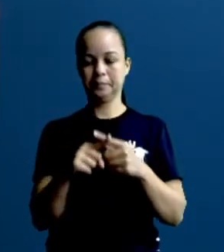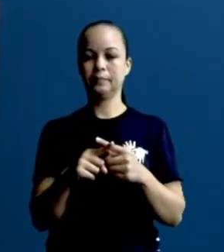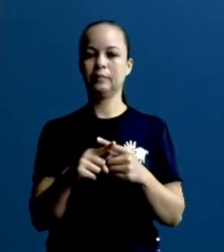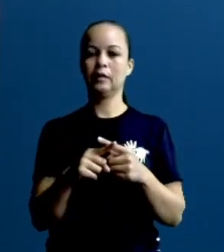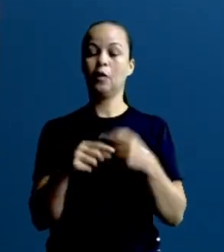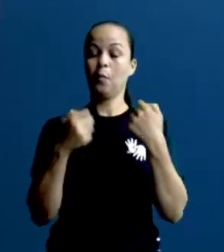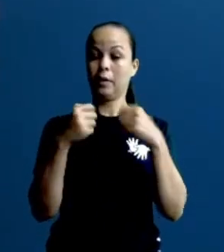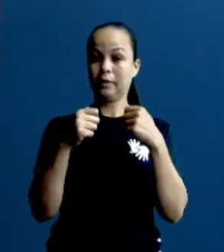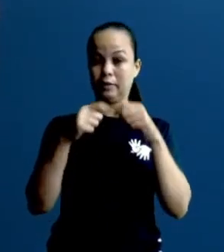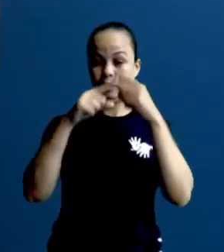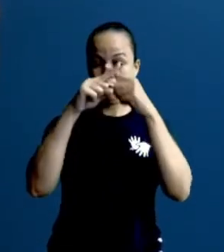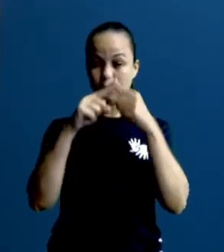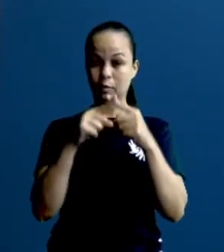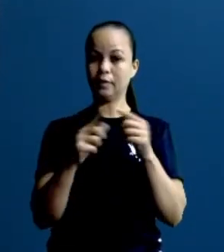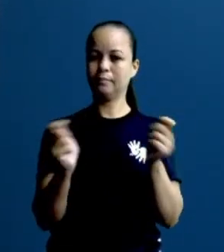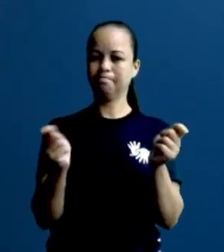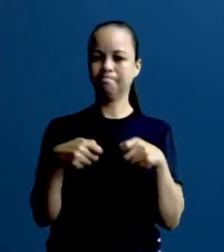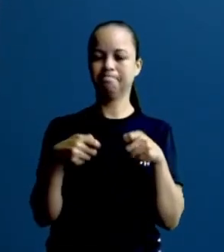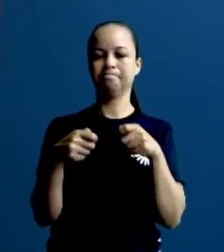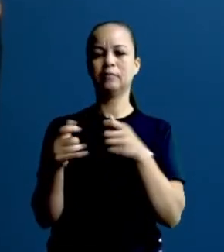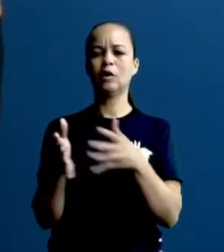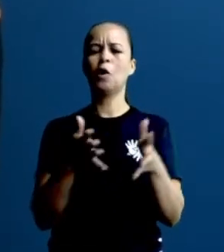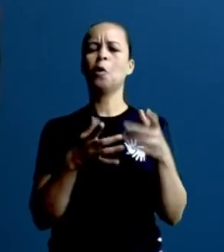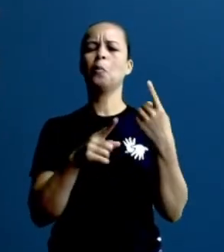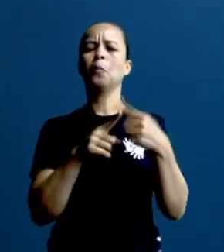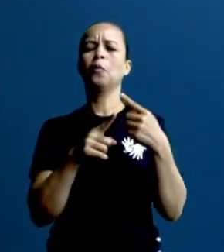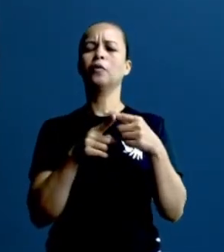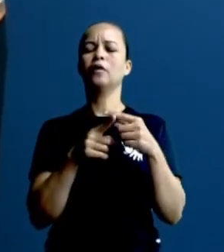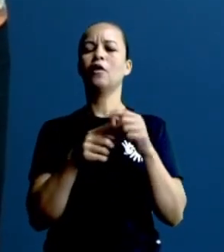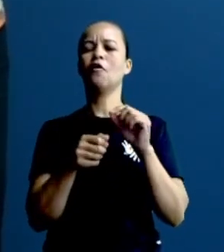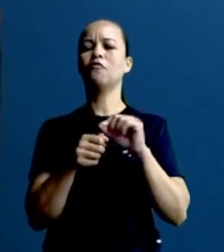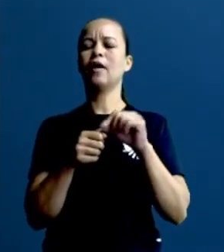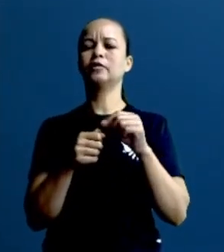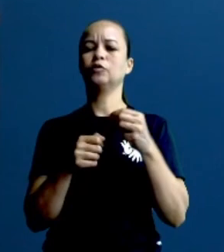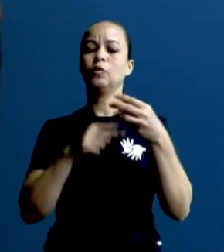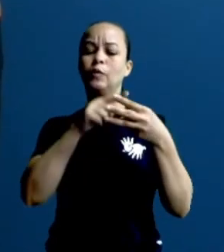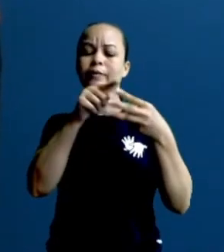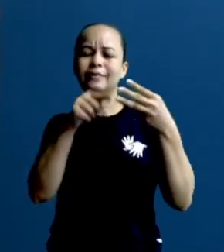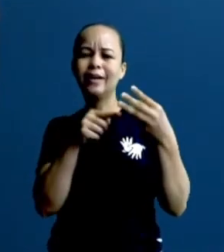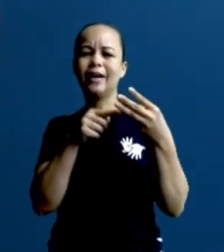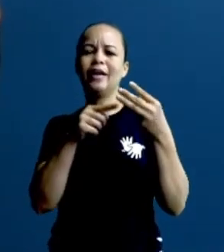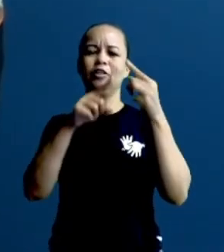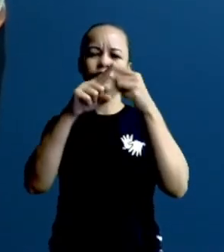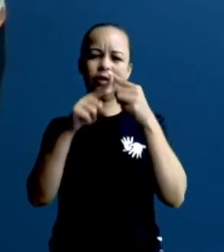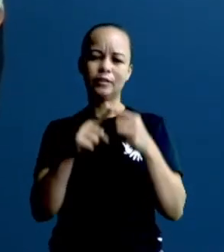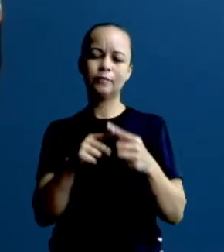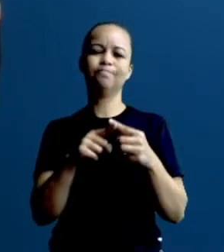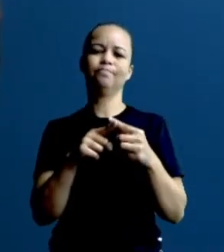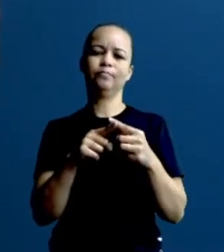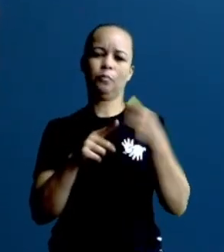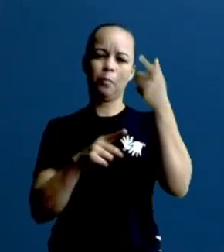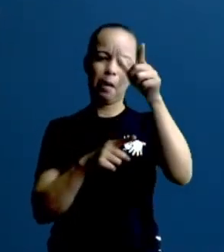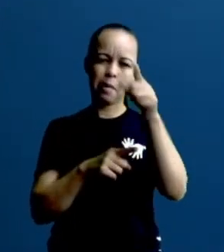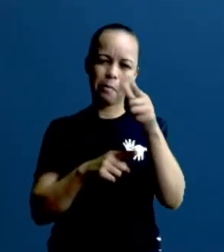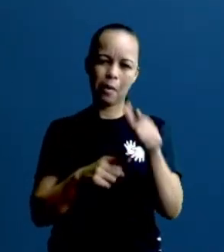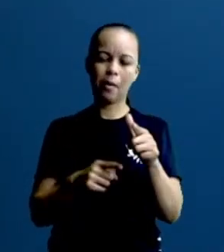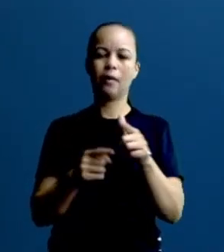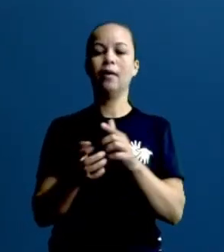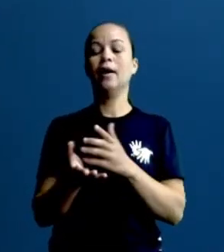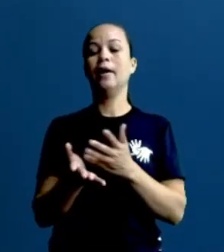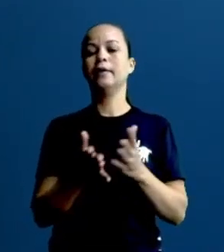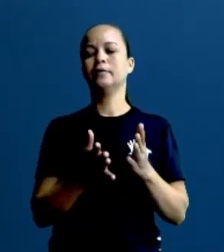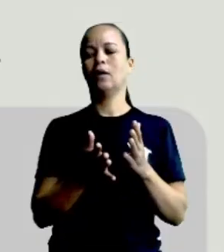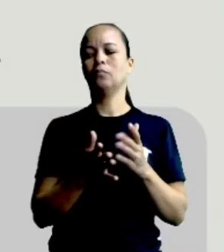preciso multiplicar as possibilidades, porque eu estou fazendo isso 3 vezes ali repetidamente, tá? Então eu